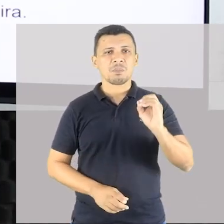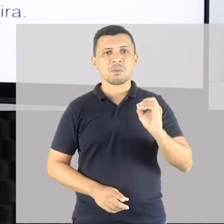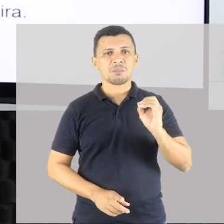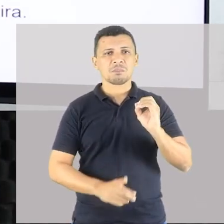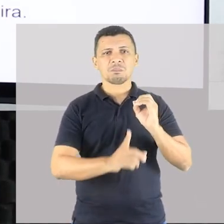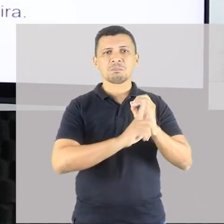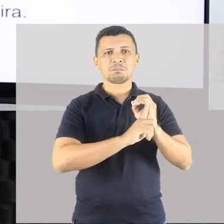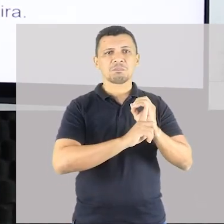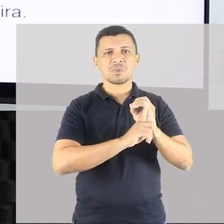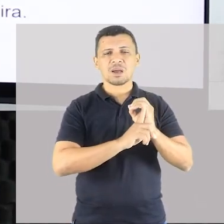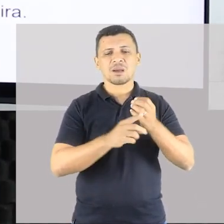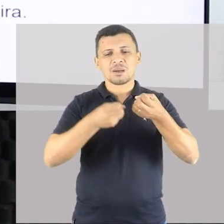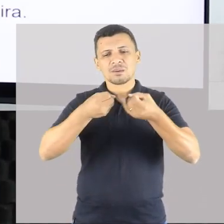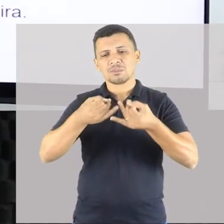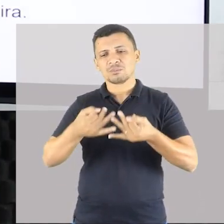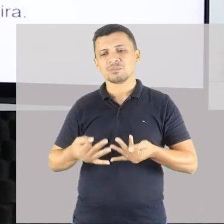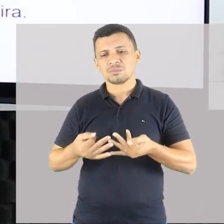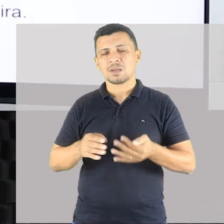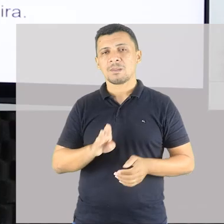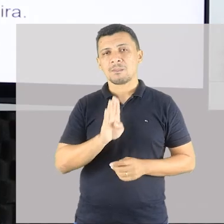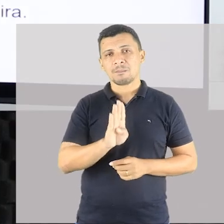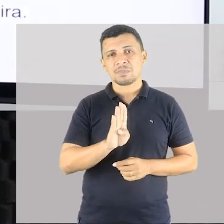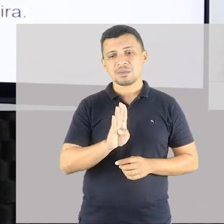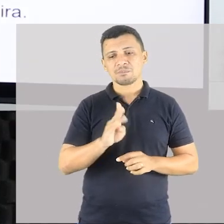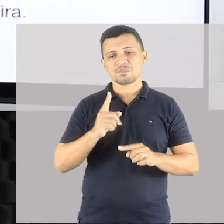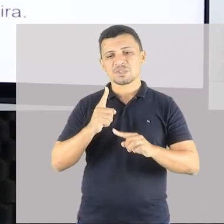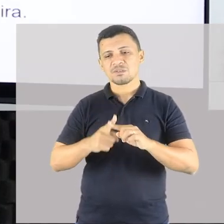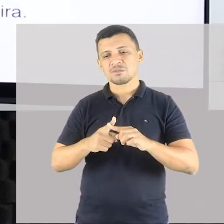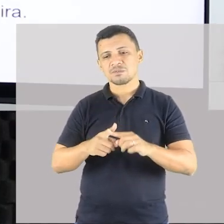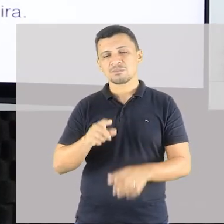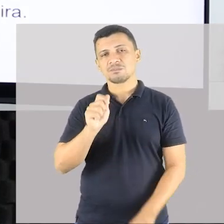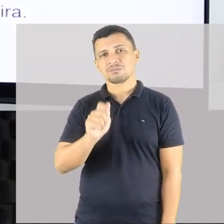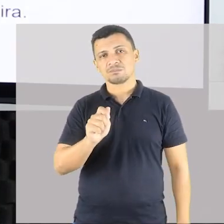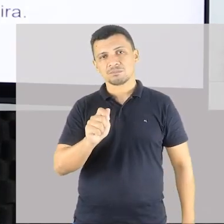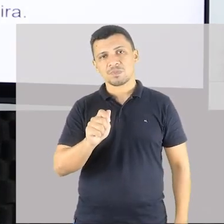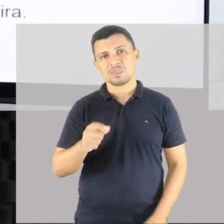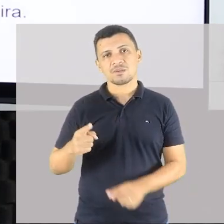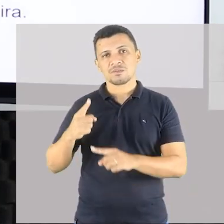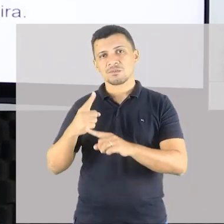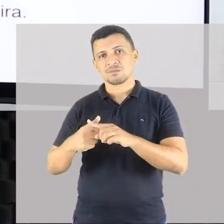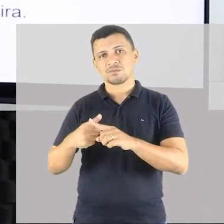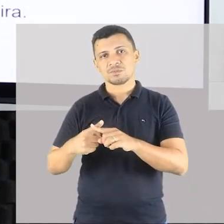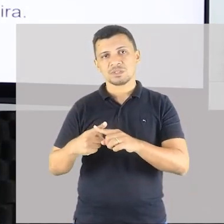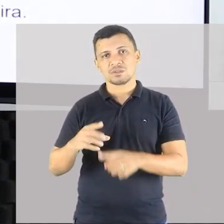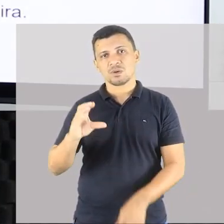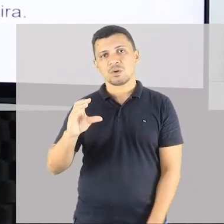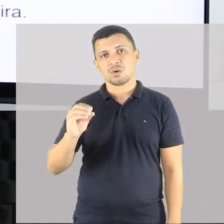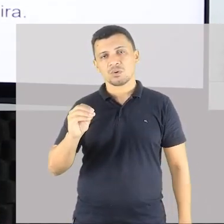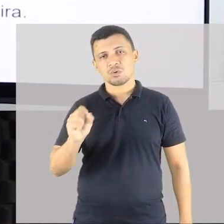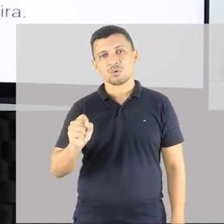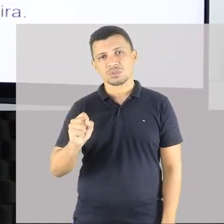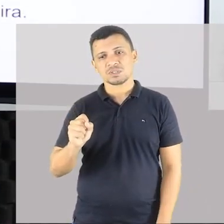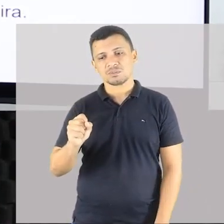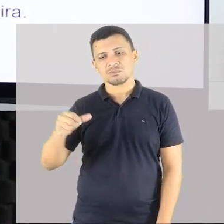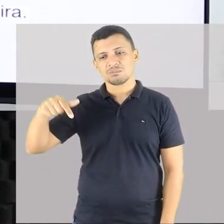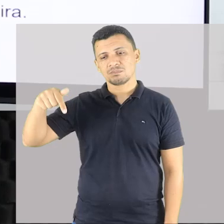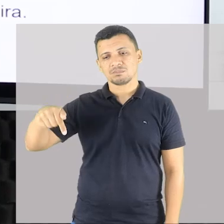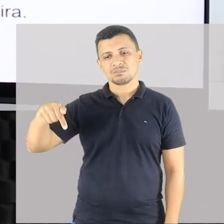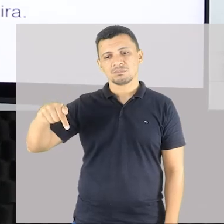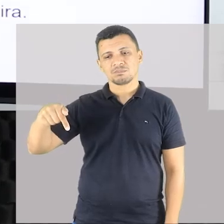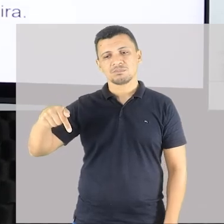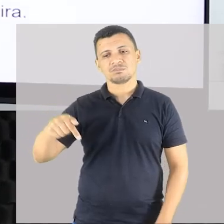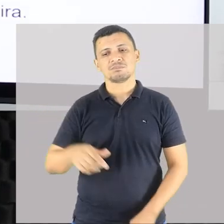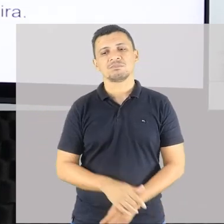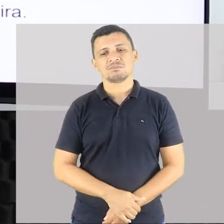produto, a multiplicação da valor do campo vezes o valor da área vezes o valor do cosseno desse ângulo